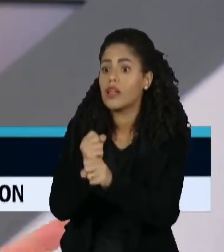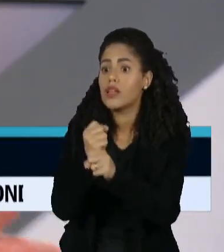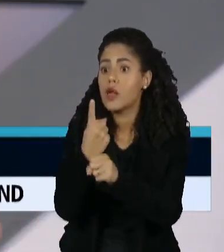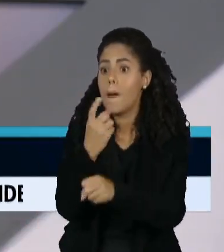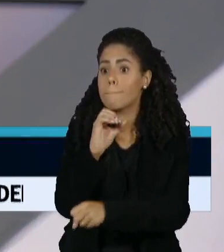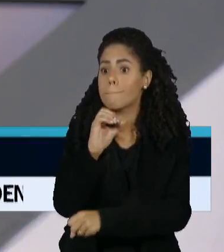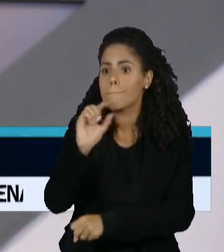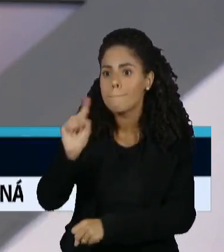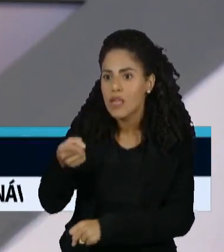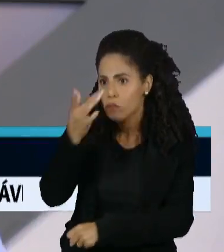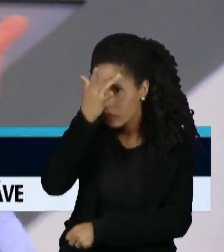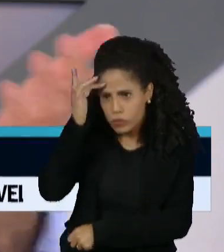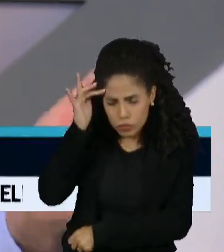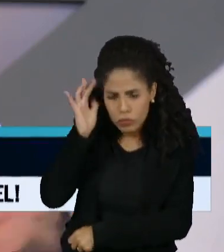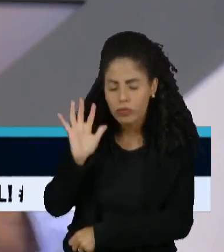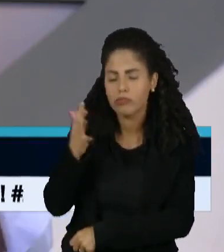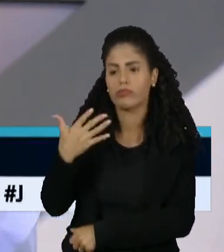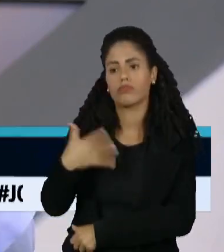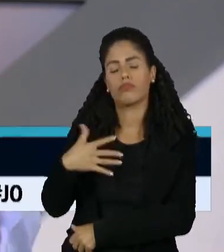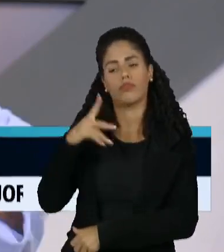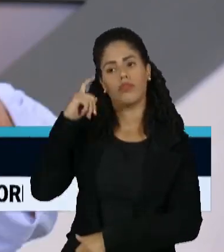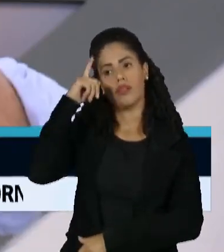que não são...